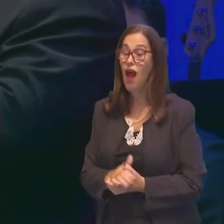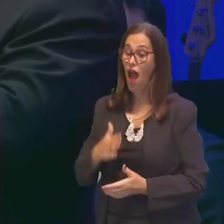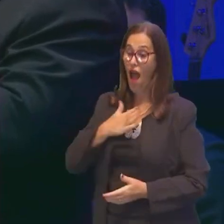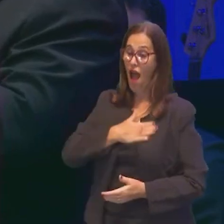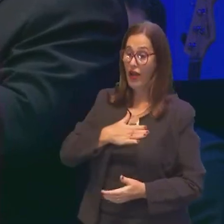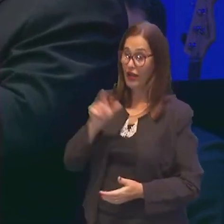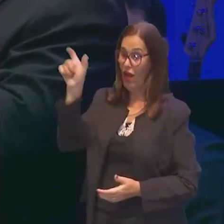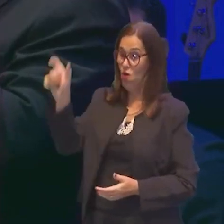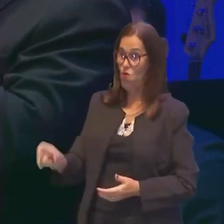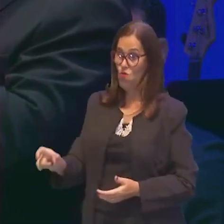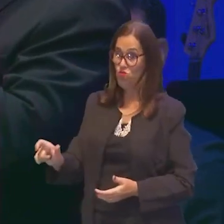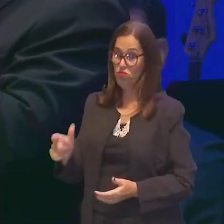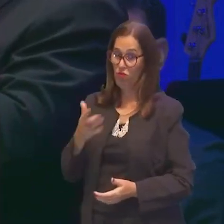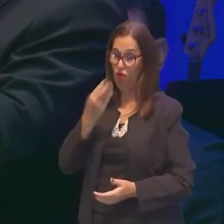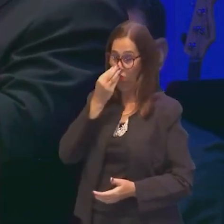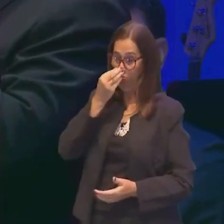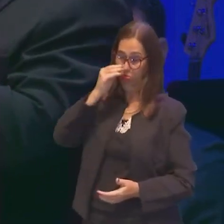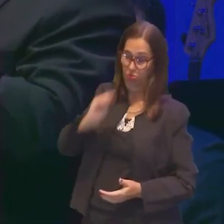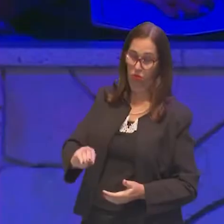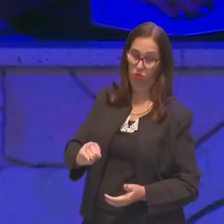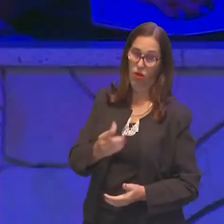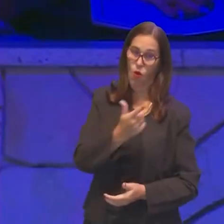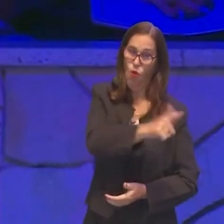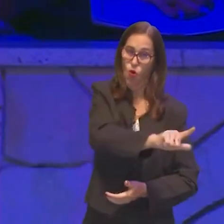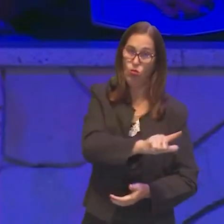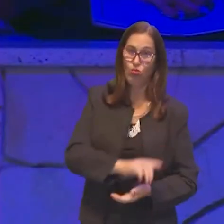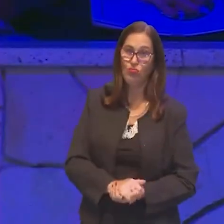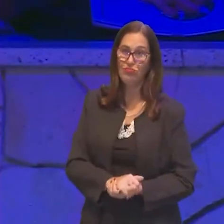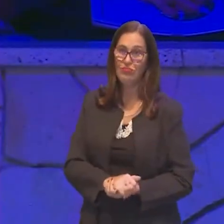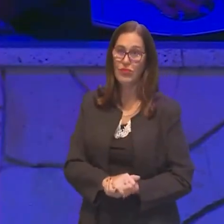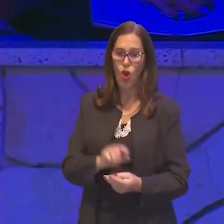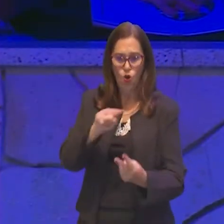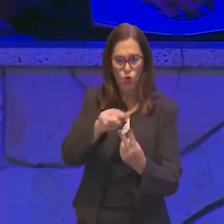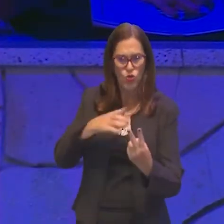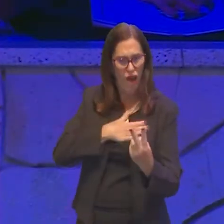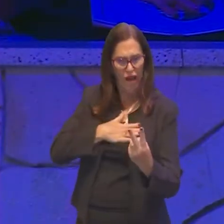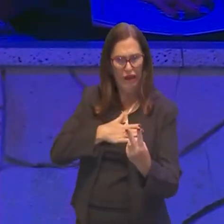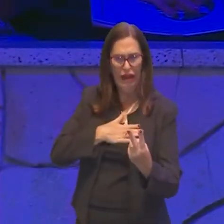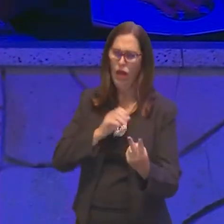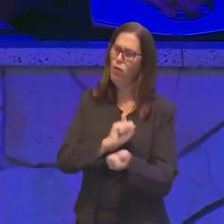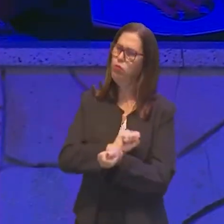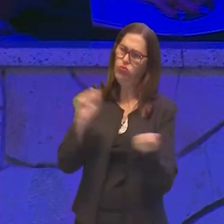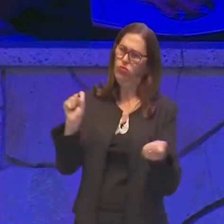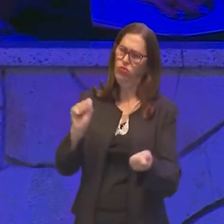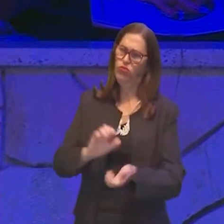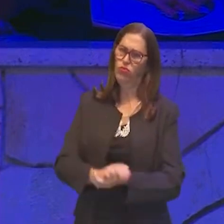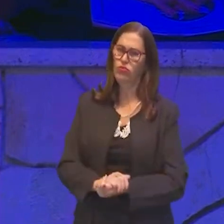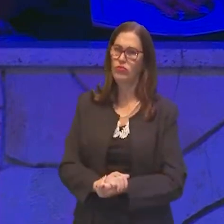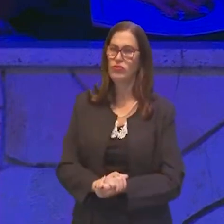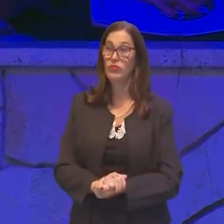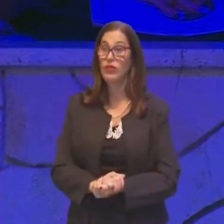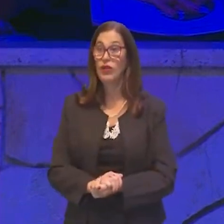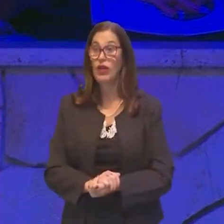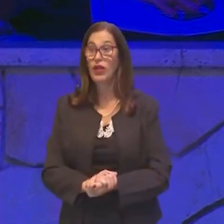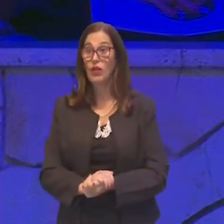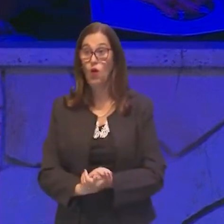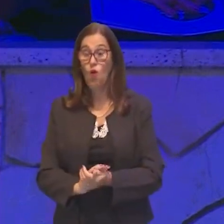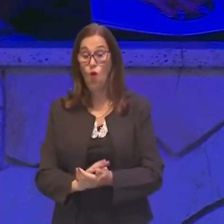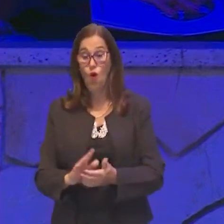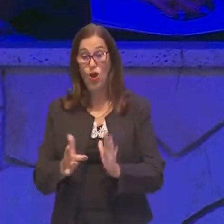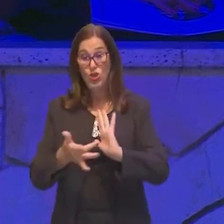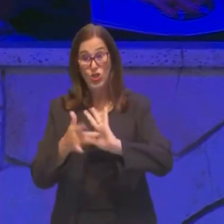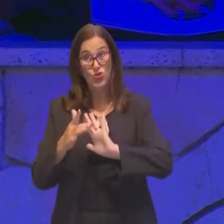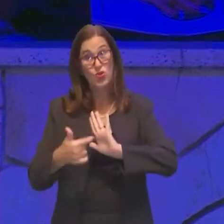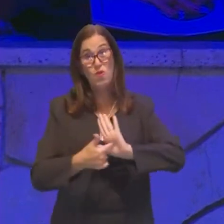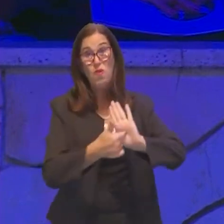um e desagradar ao outro. Ele não poderá agradar os dois na sua escolha. E é esse o conteúdo que Jesus traz